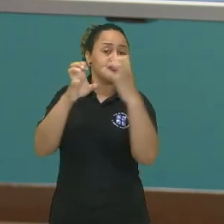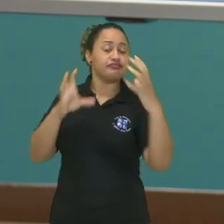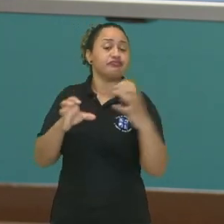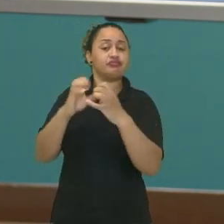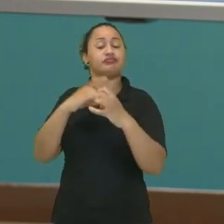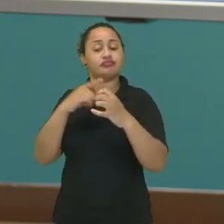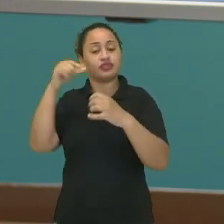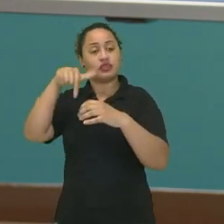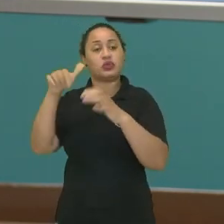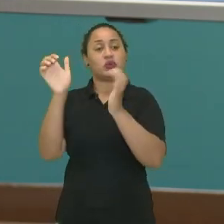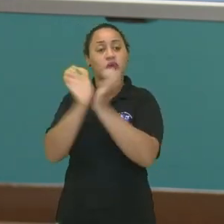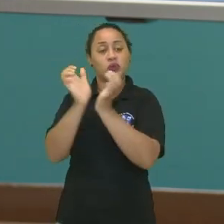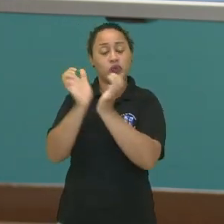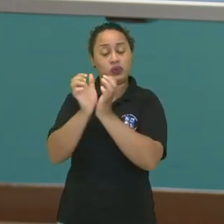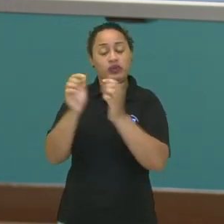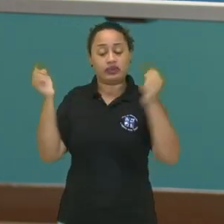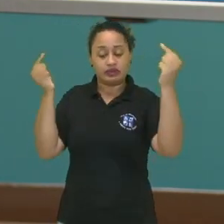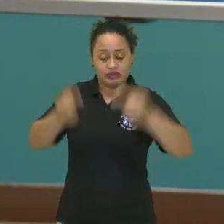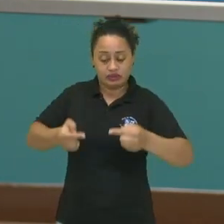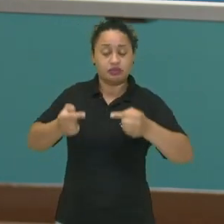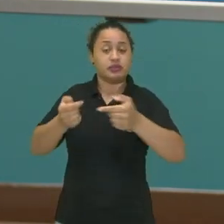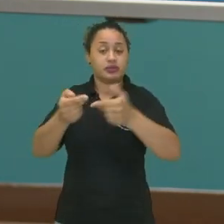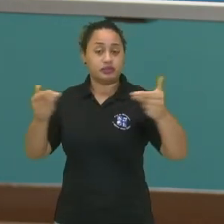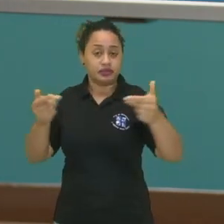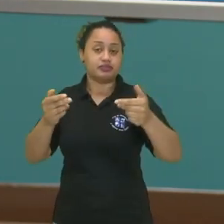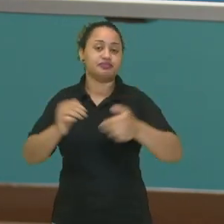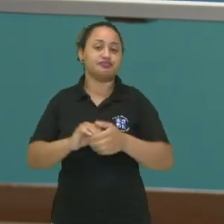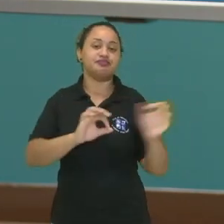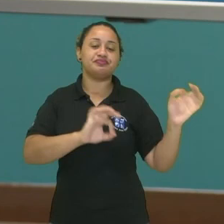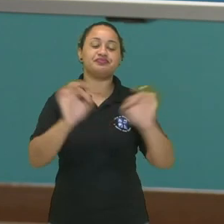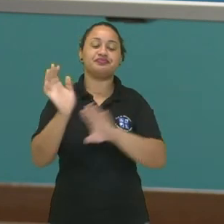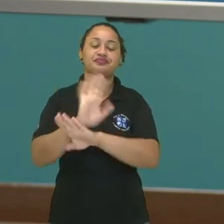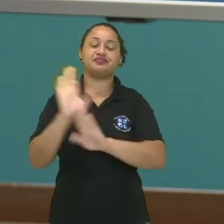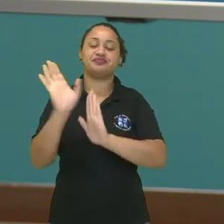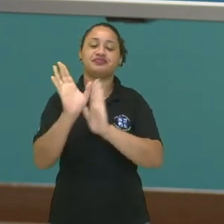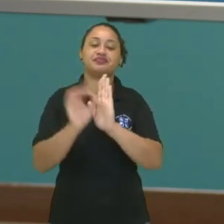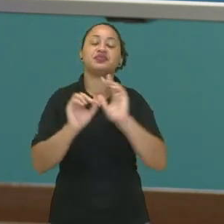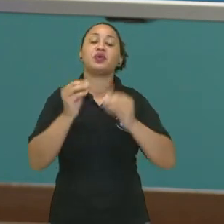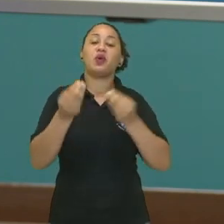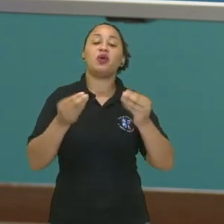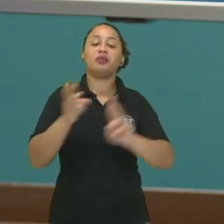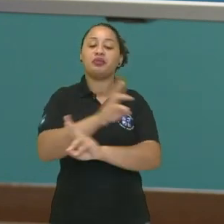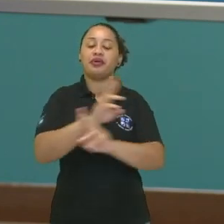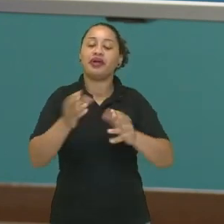esses indivíduos quando eles competem por algo. Neste vídeo, nós falamos